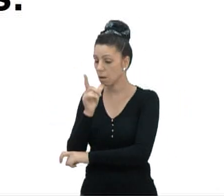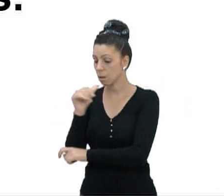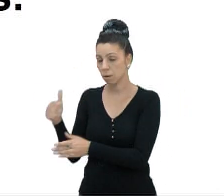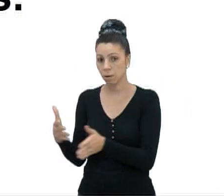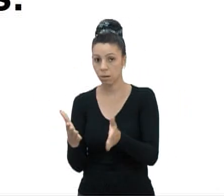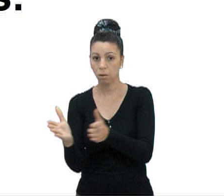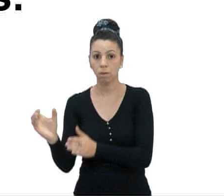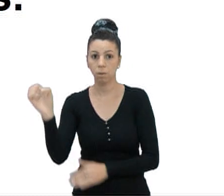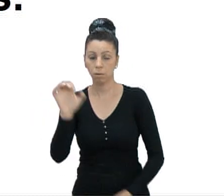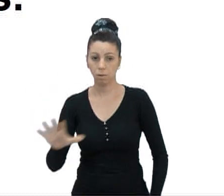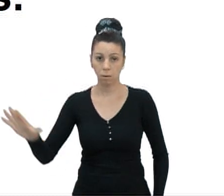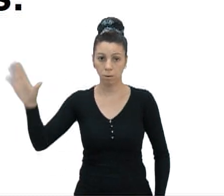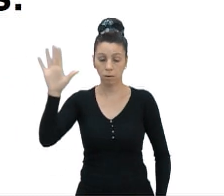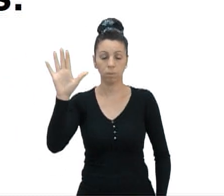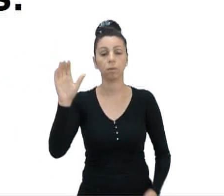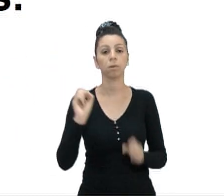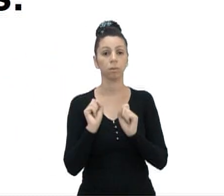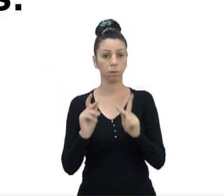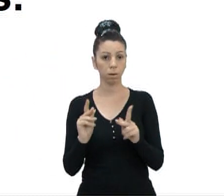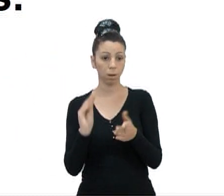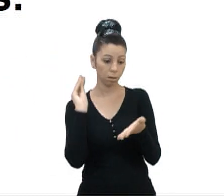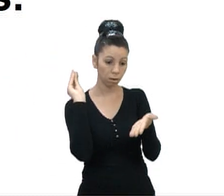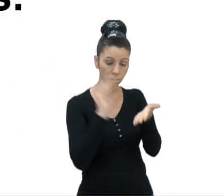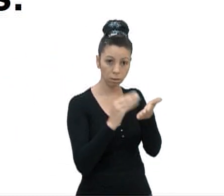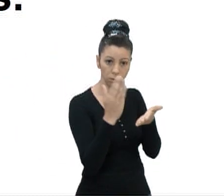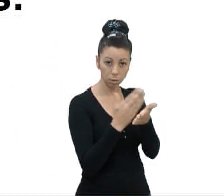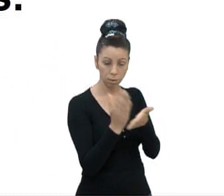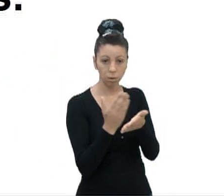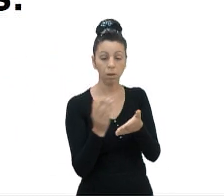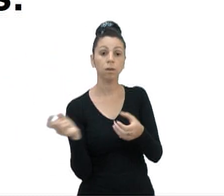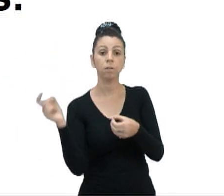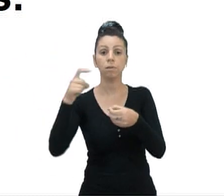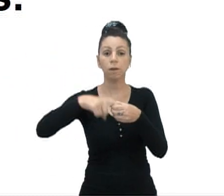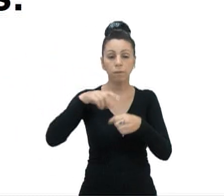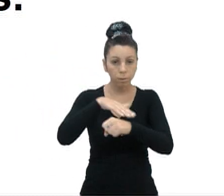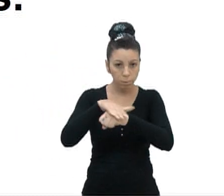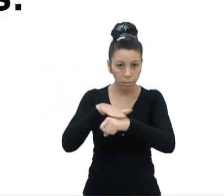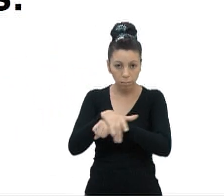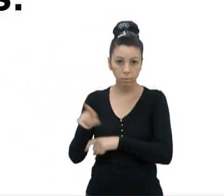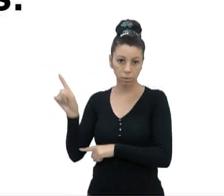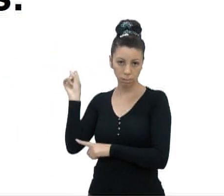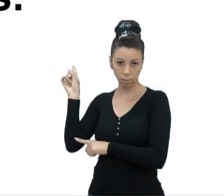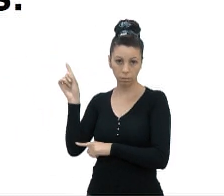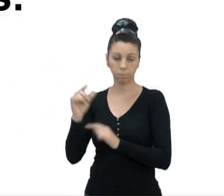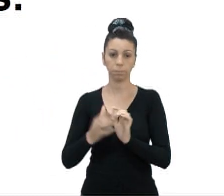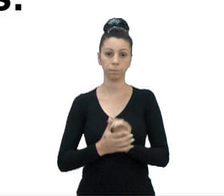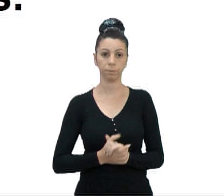europeus, ok? Façam no caderno lá e a gente já volta para falar um pouquinho a respeito da atividade.